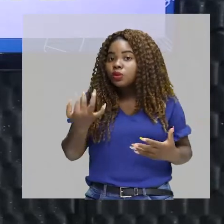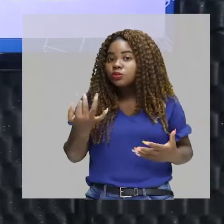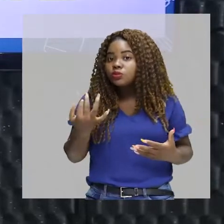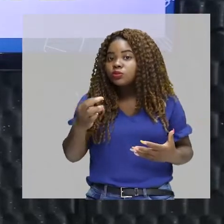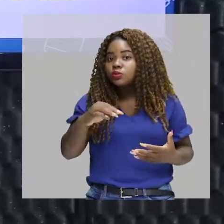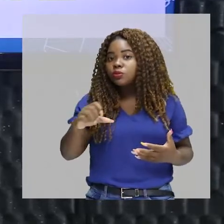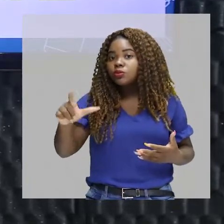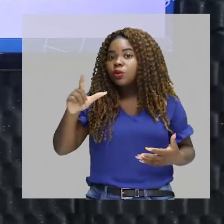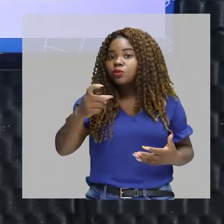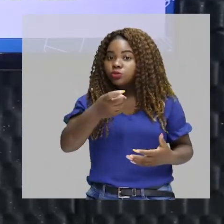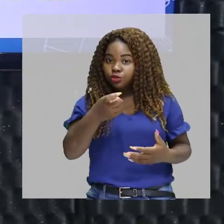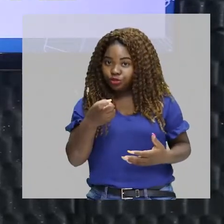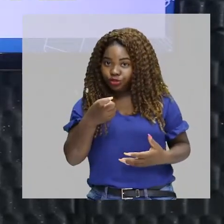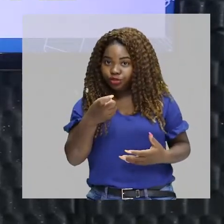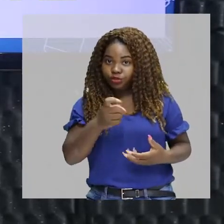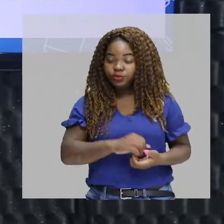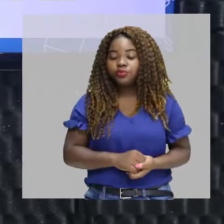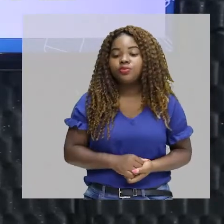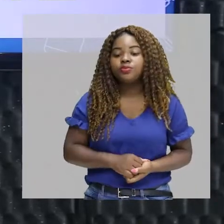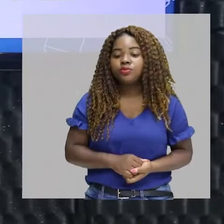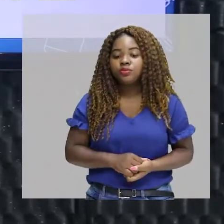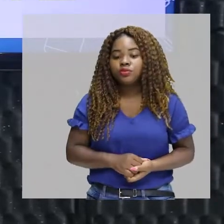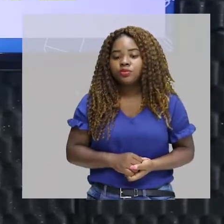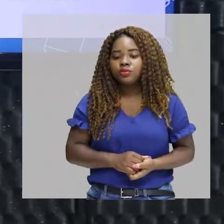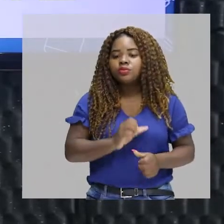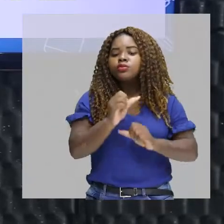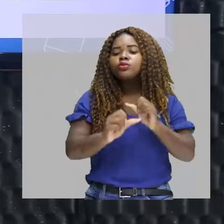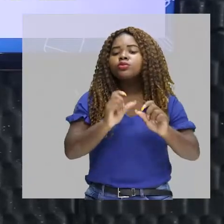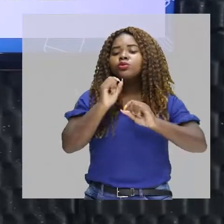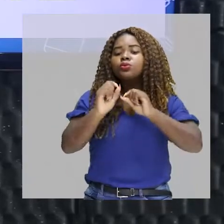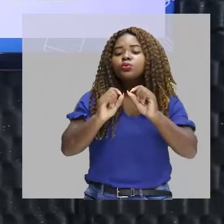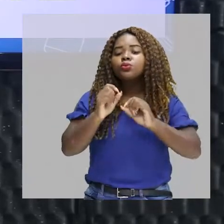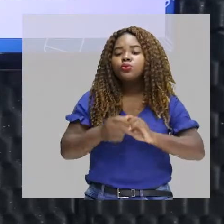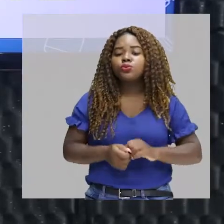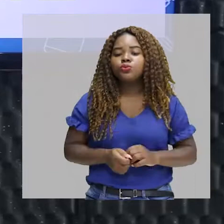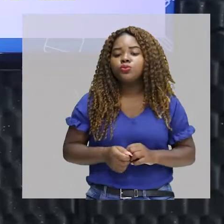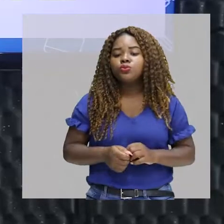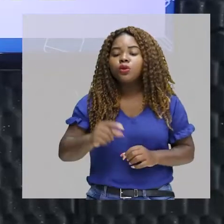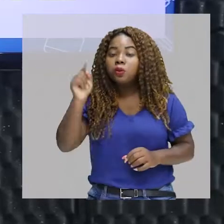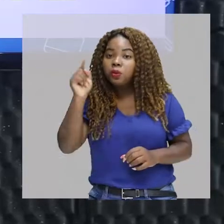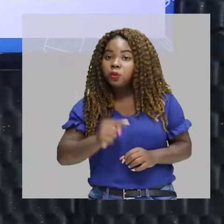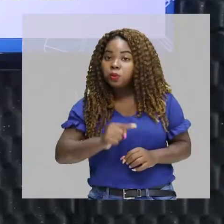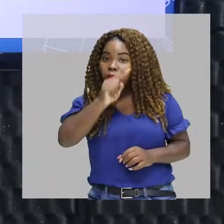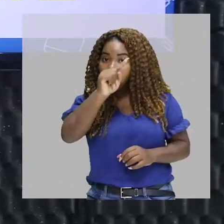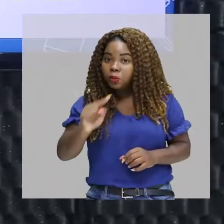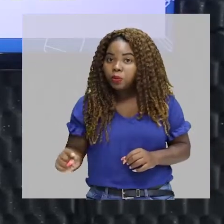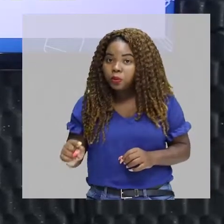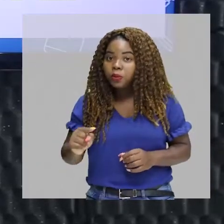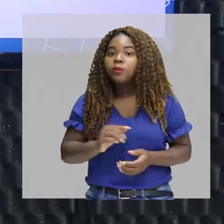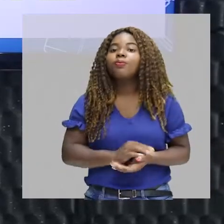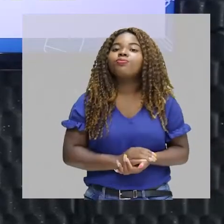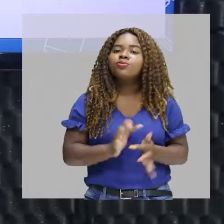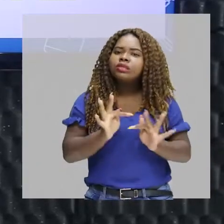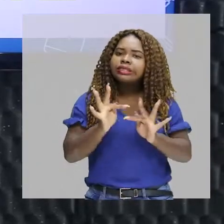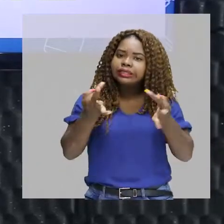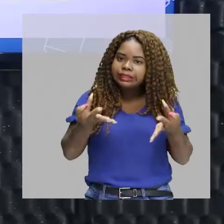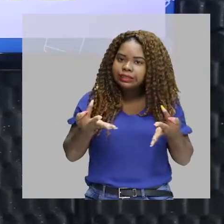mol. Tudo bem? Turminha, nós montamos o que aqui? Nós montamos uma regra de 3. Uma regra de 3